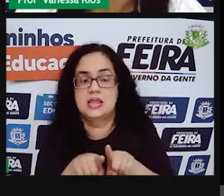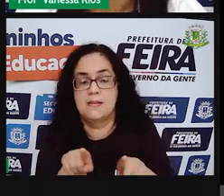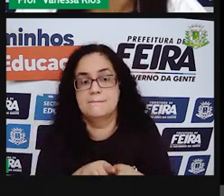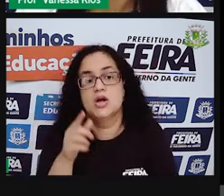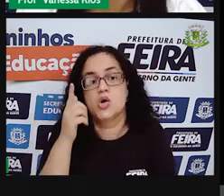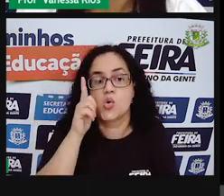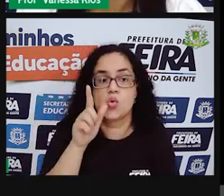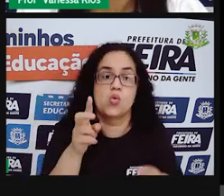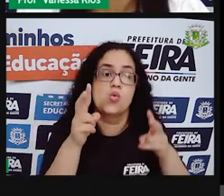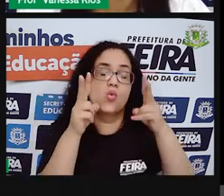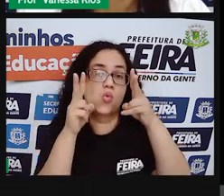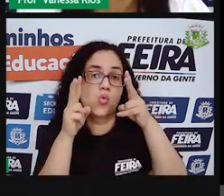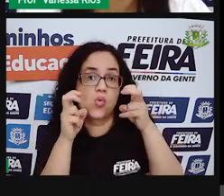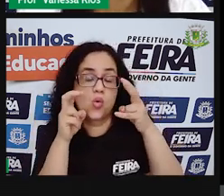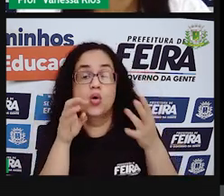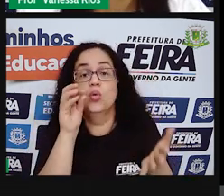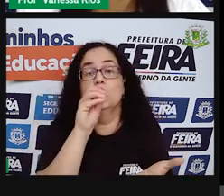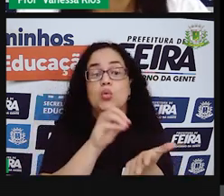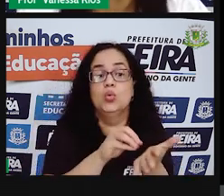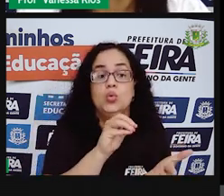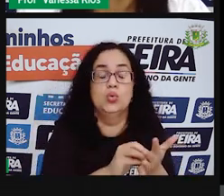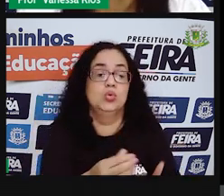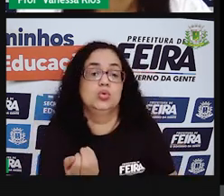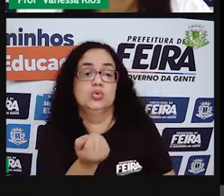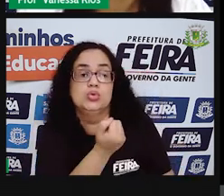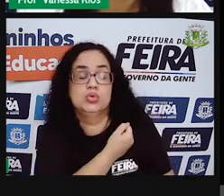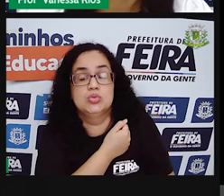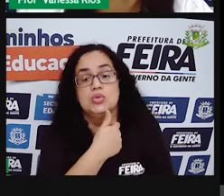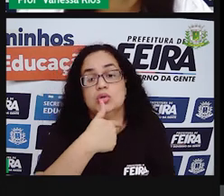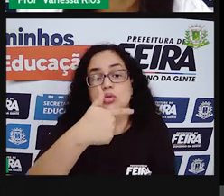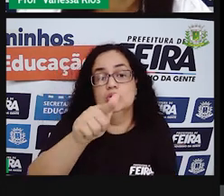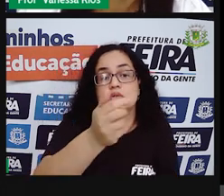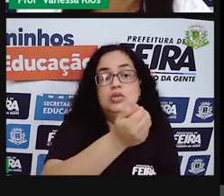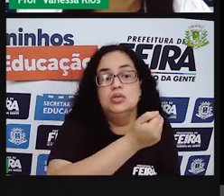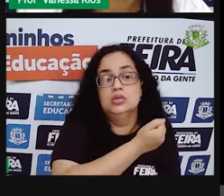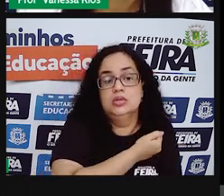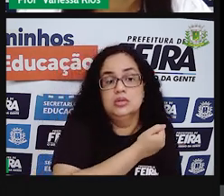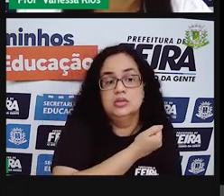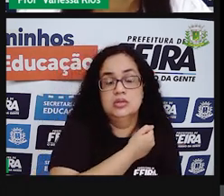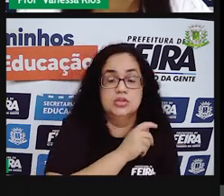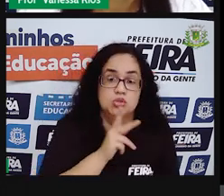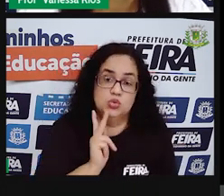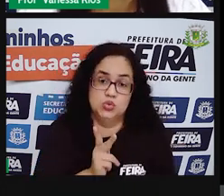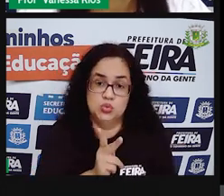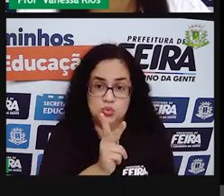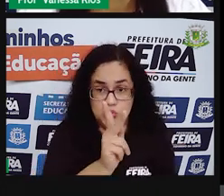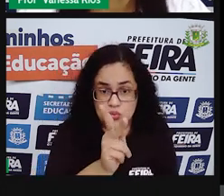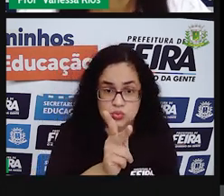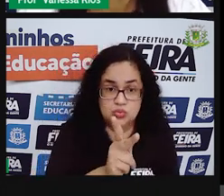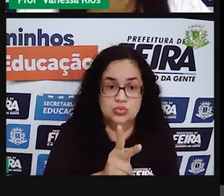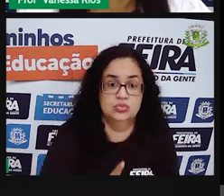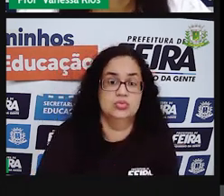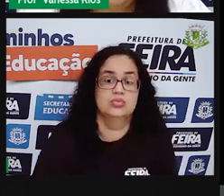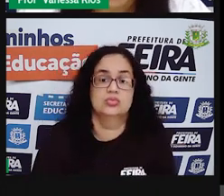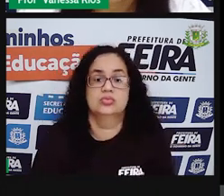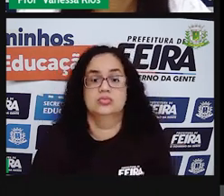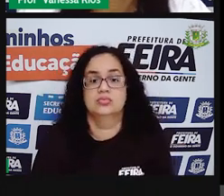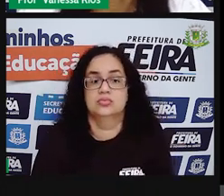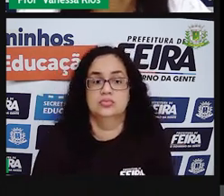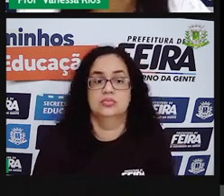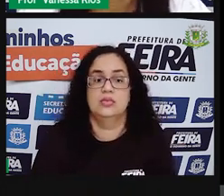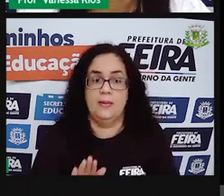conseguiria perceber quais seriam aí os números, né? Os próximos números. Era só continuar aí com o padrão mais